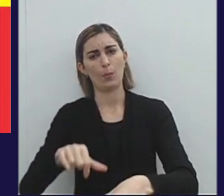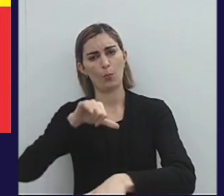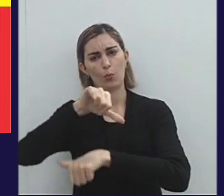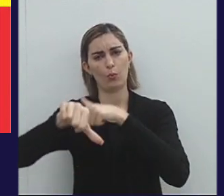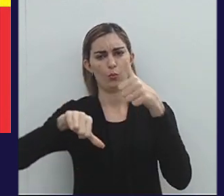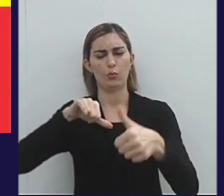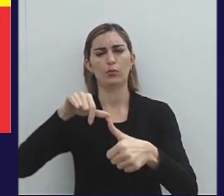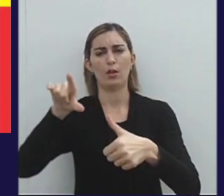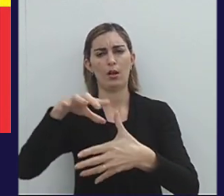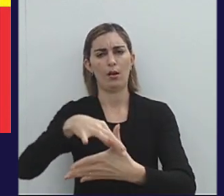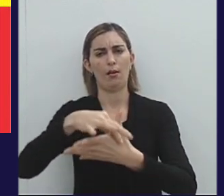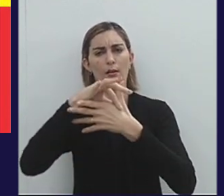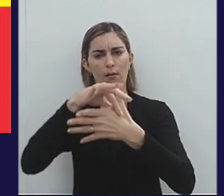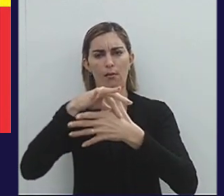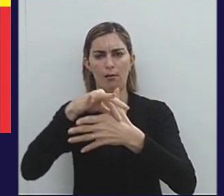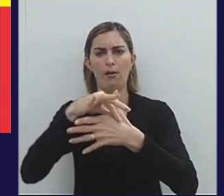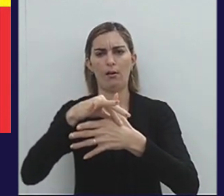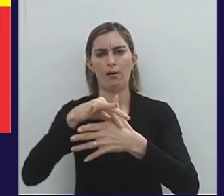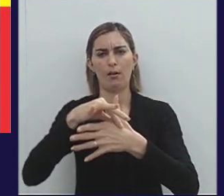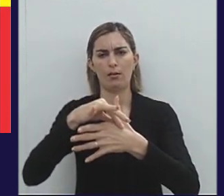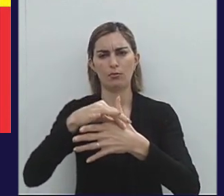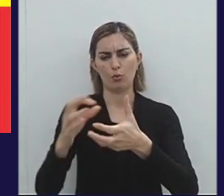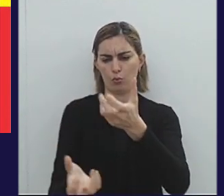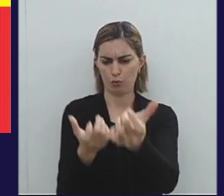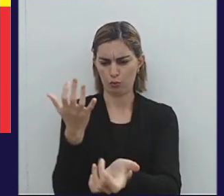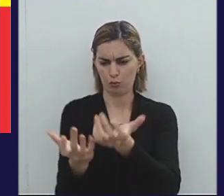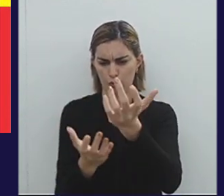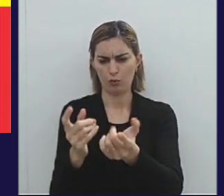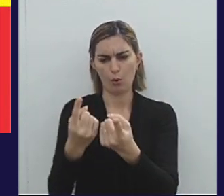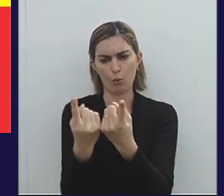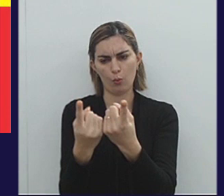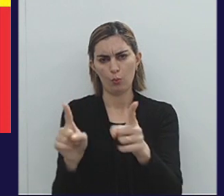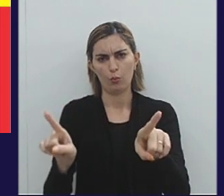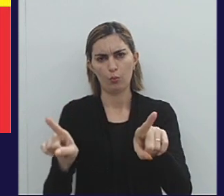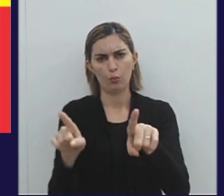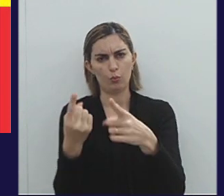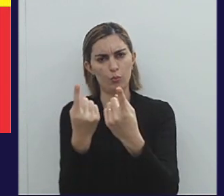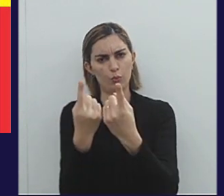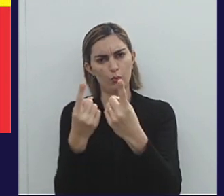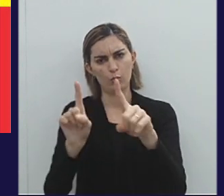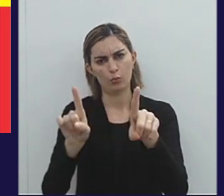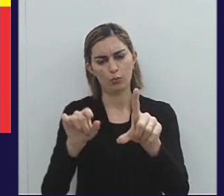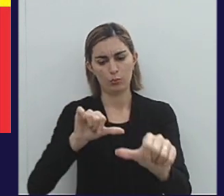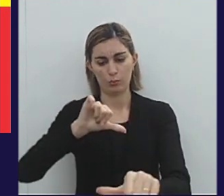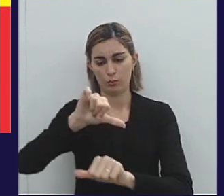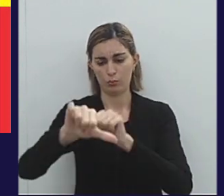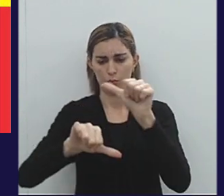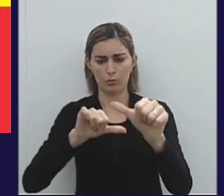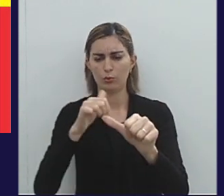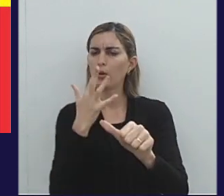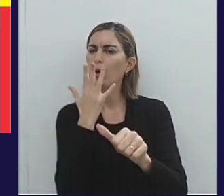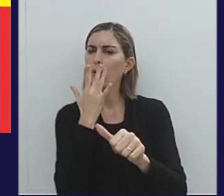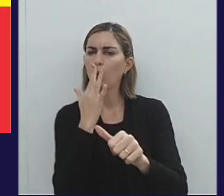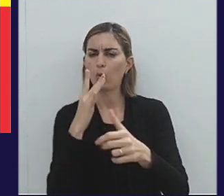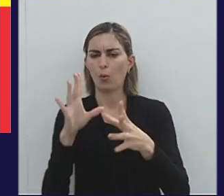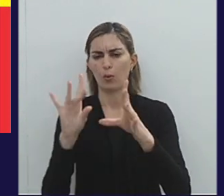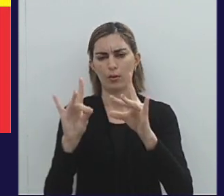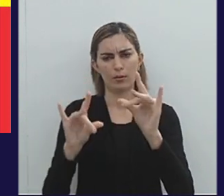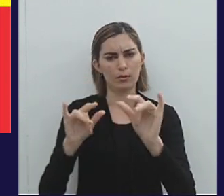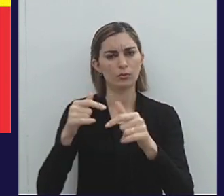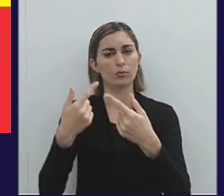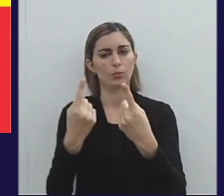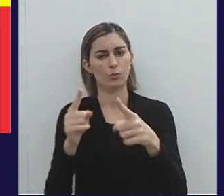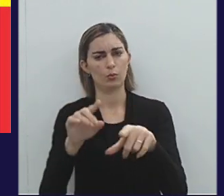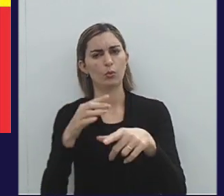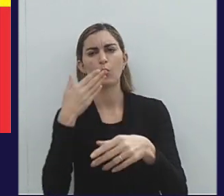tem a mudança, né, da carne que está na brasa. A carne ela vai mudar o seu aspecto e a sua